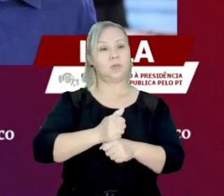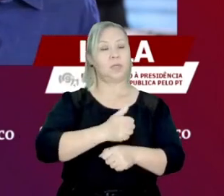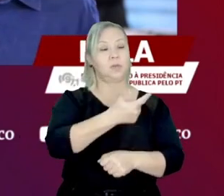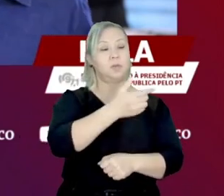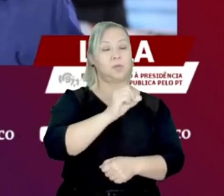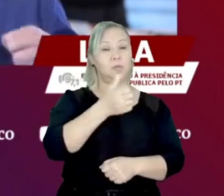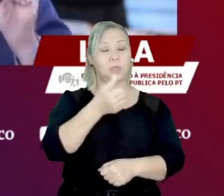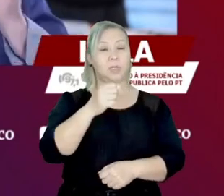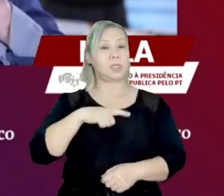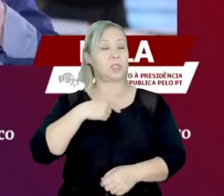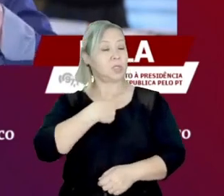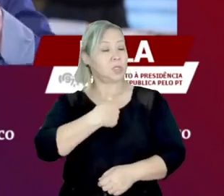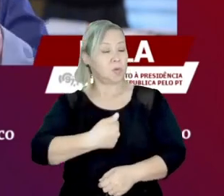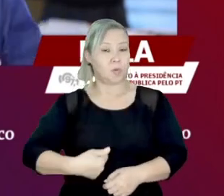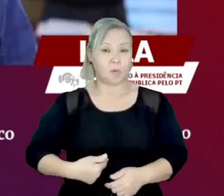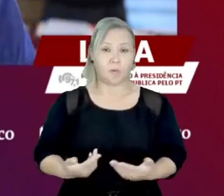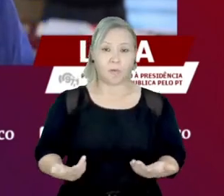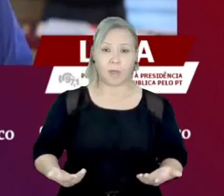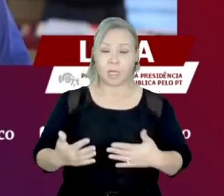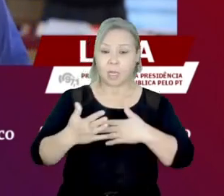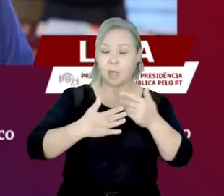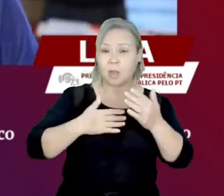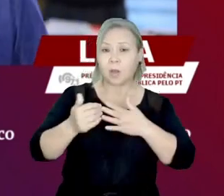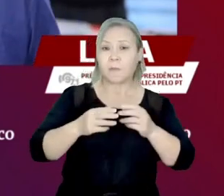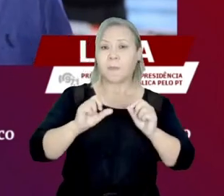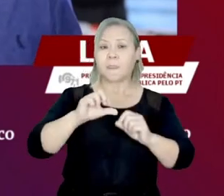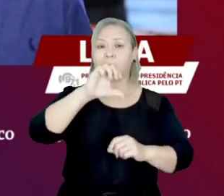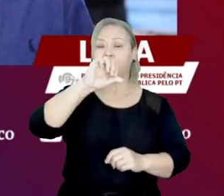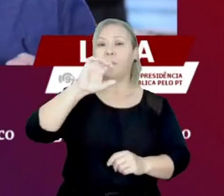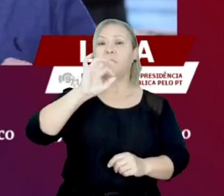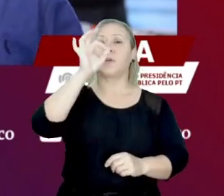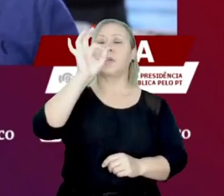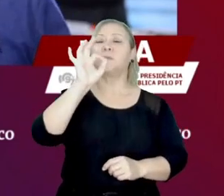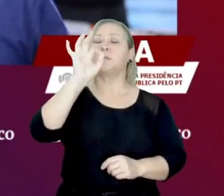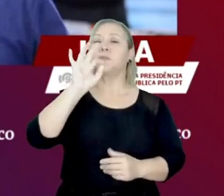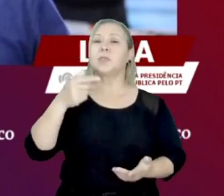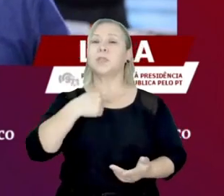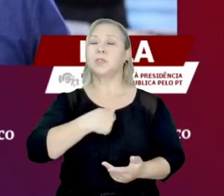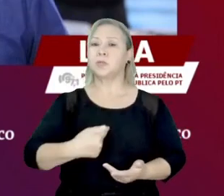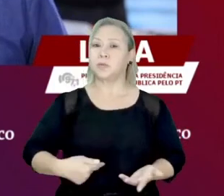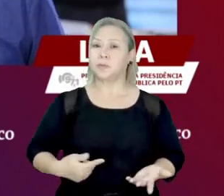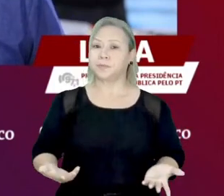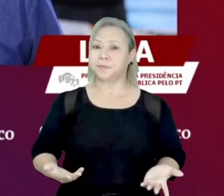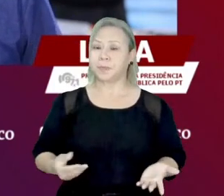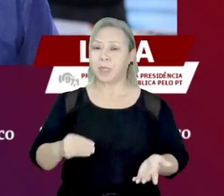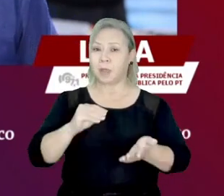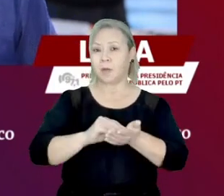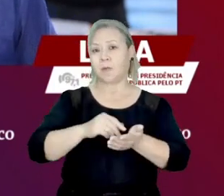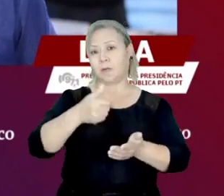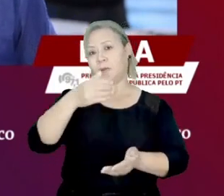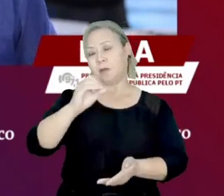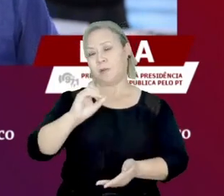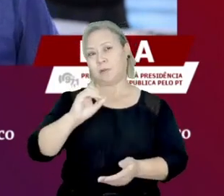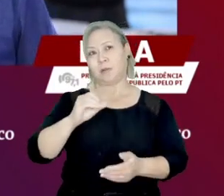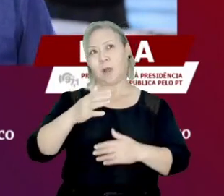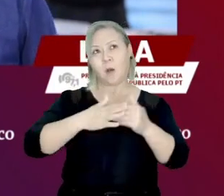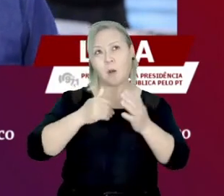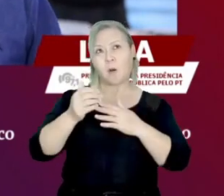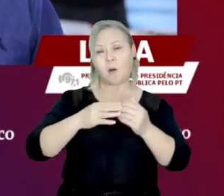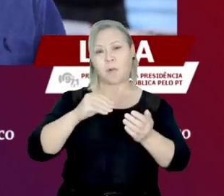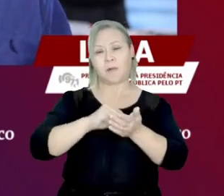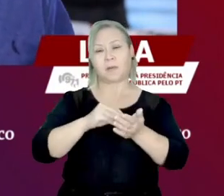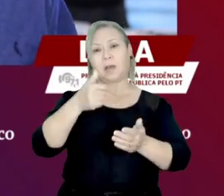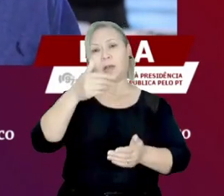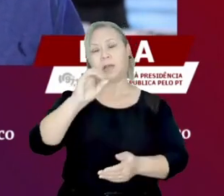fizemos muito em Minas Gerais e, portanto, o PT tem que mostrar o seu legado. O PT tem que mostrar o que ele fez. Se algum